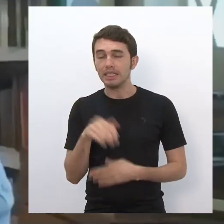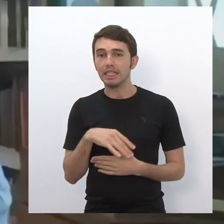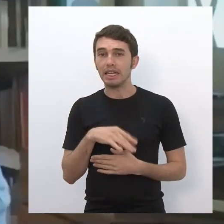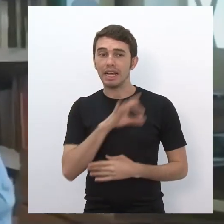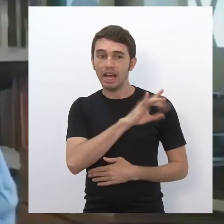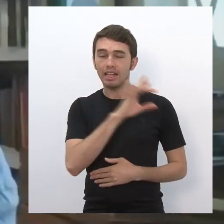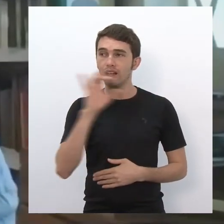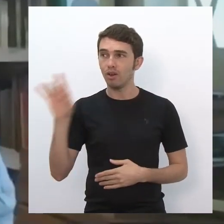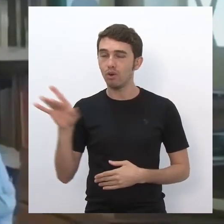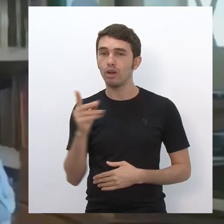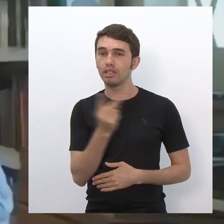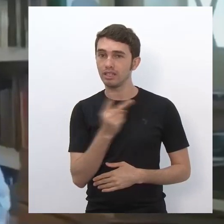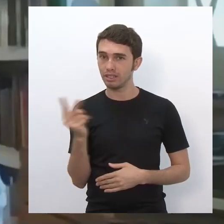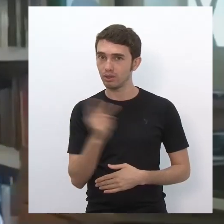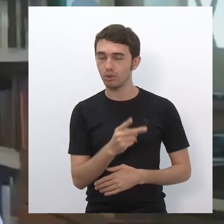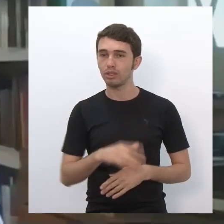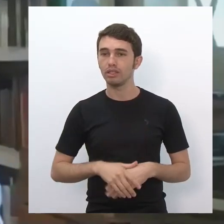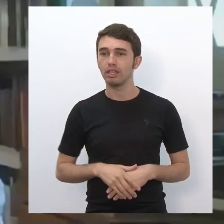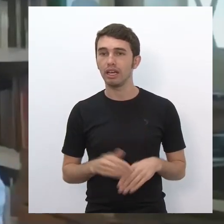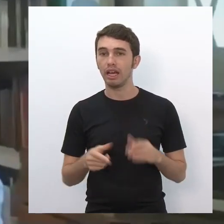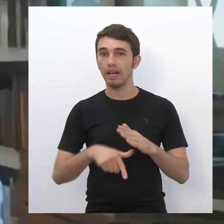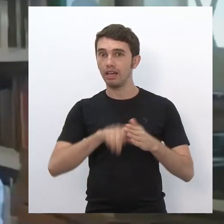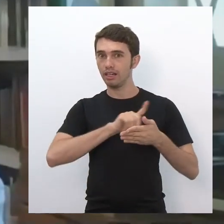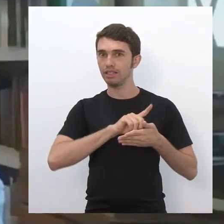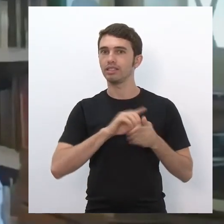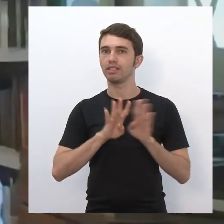dessas bibliotecas, pré-pandemia,